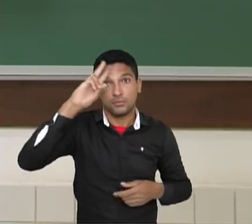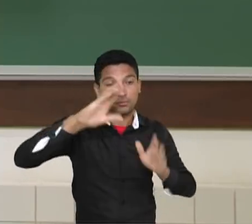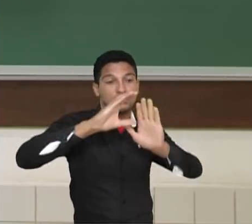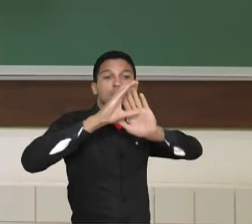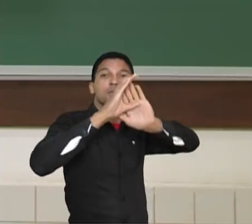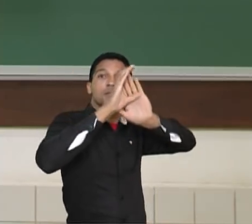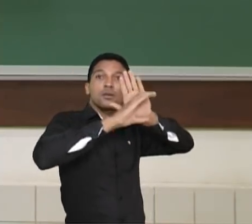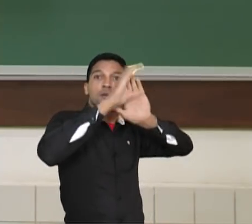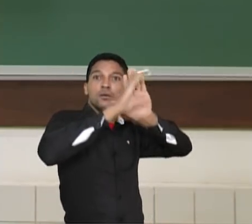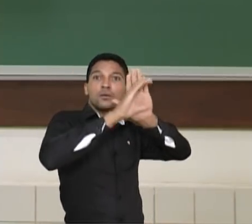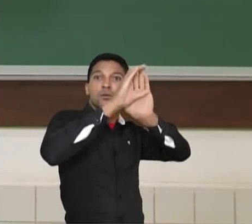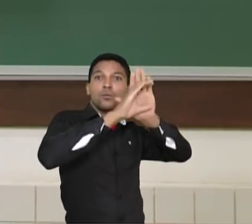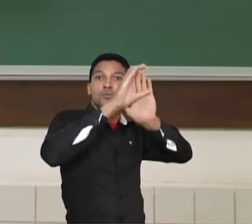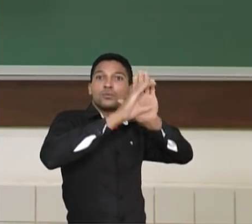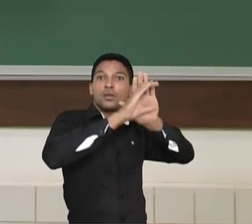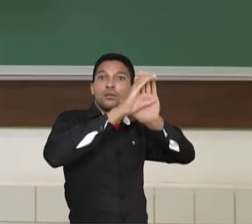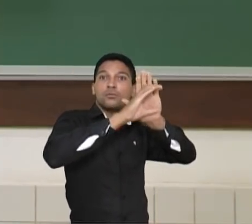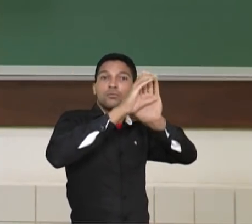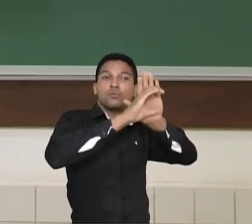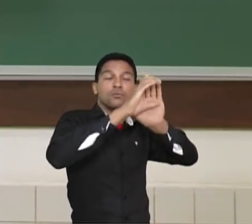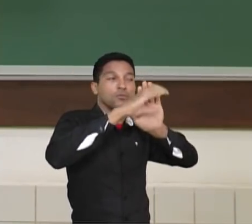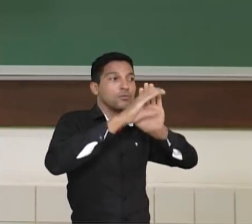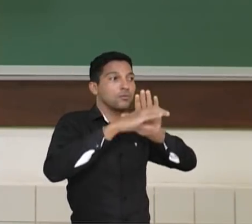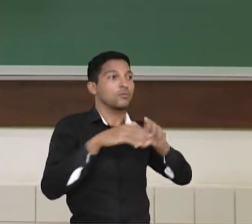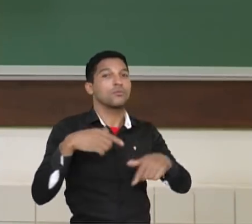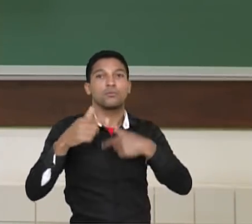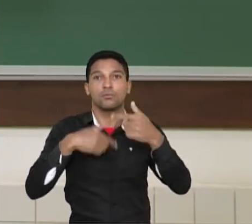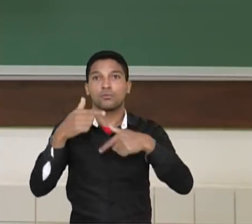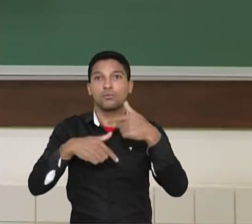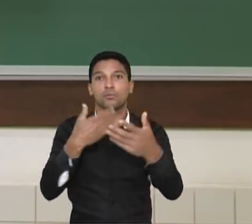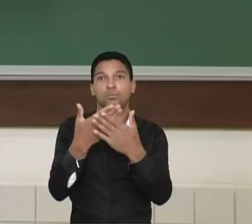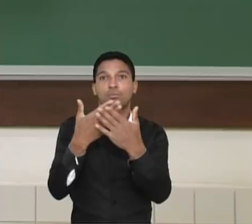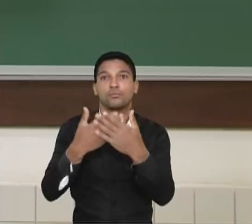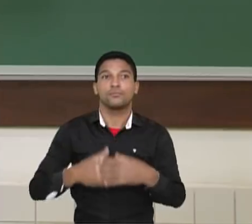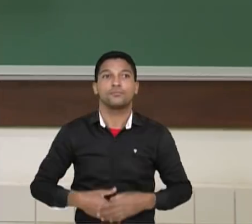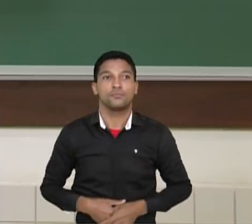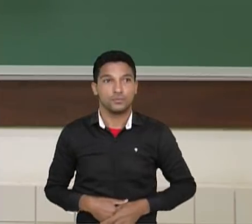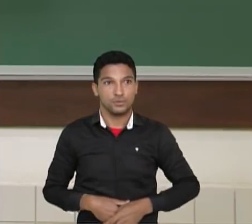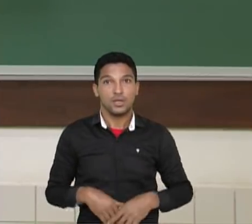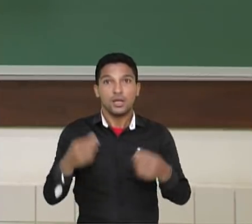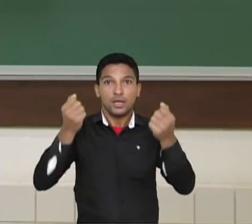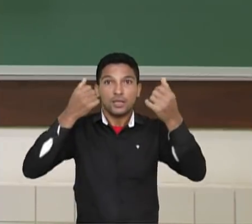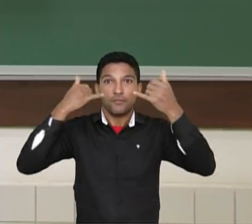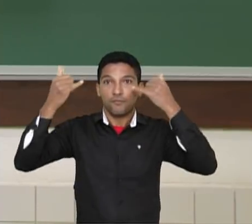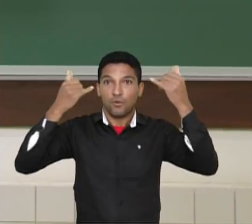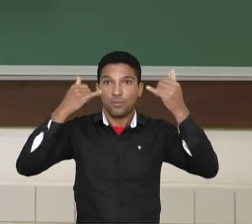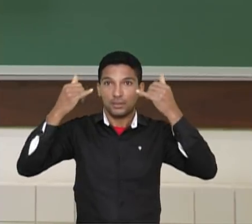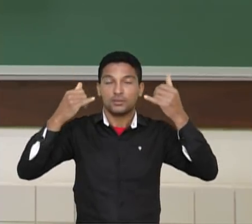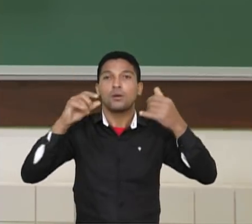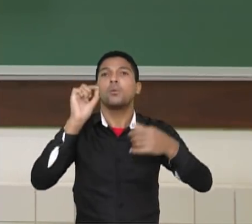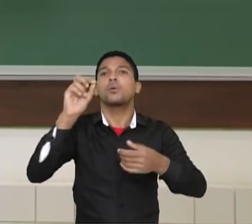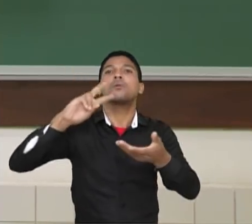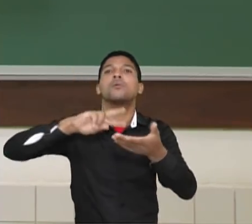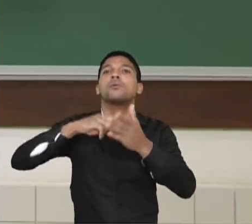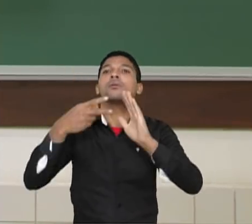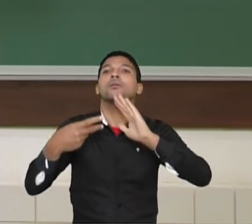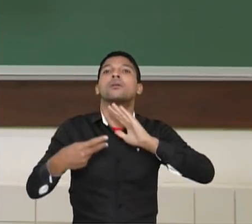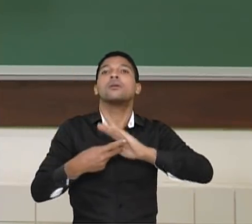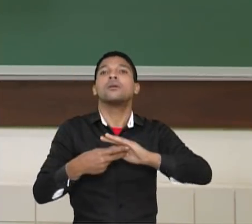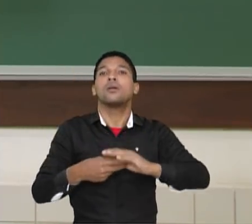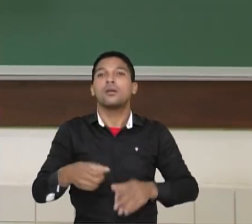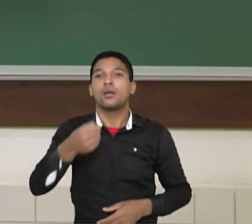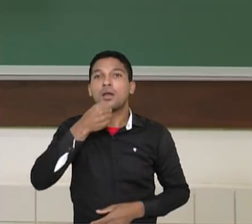aqui, né? As informações presentes nesta aula, tá? O que é uma reportagem? O que nós vimos que